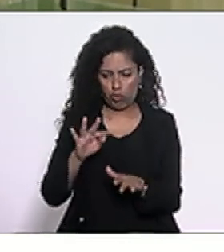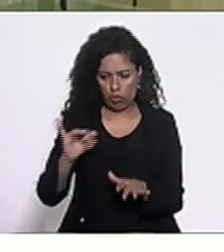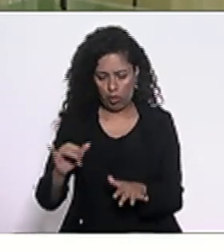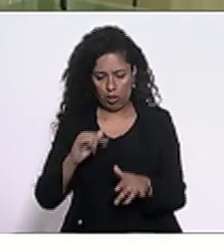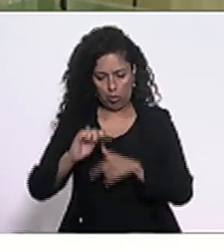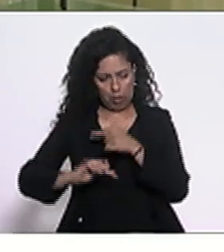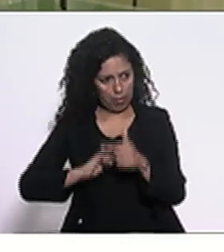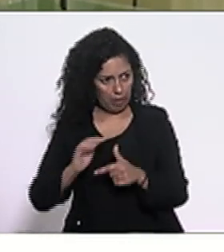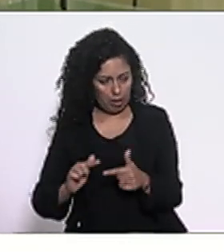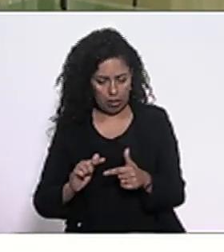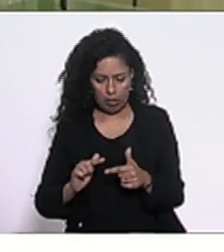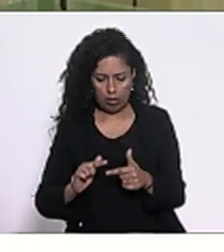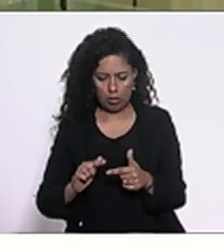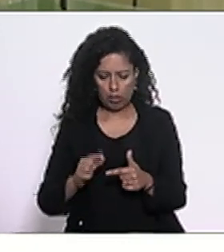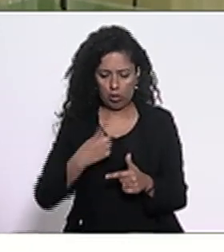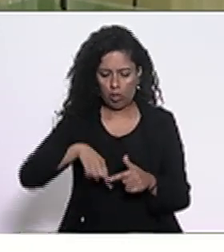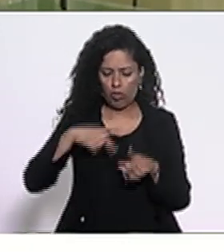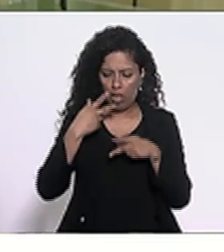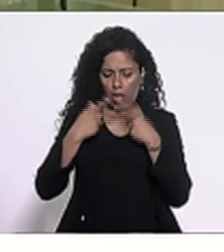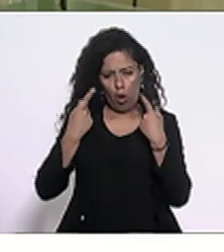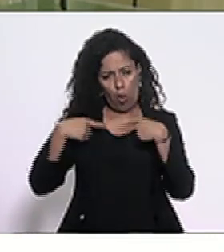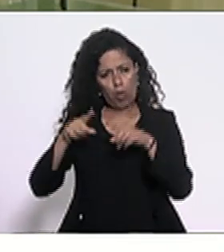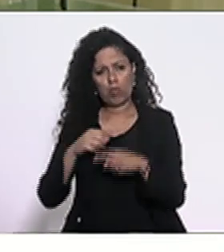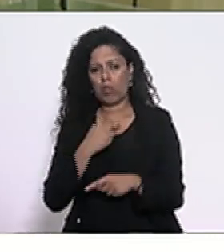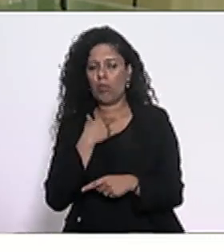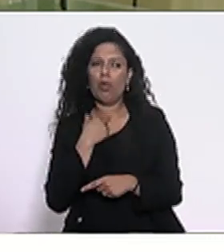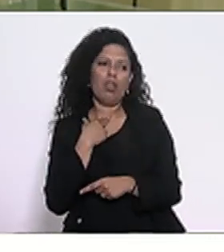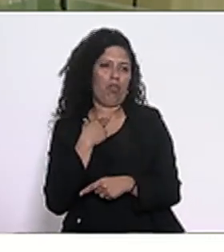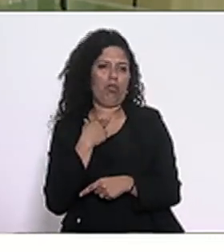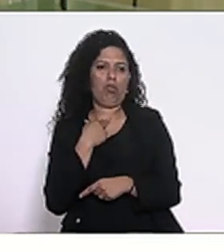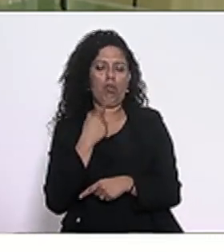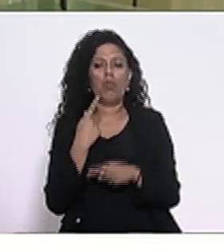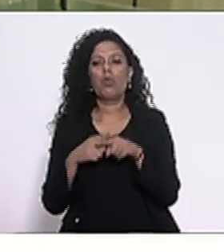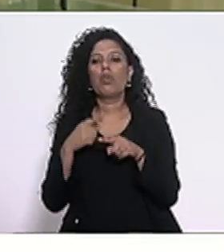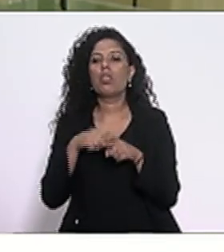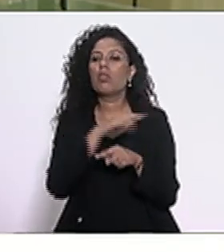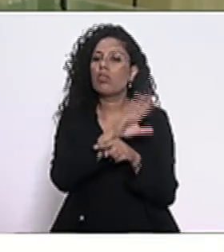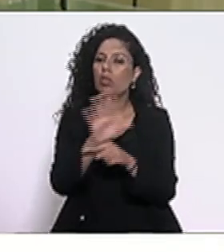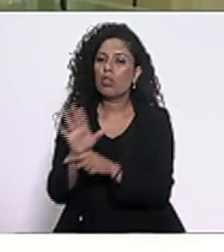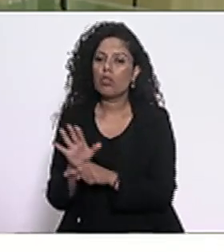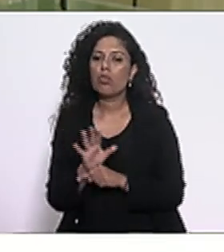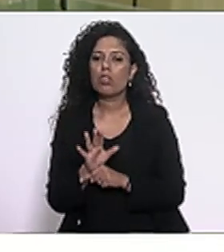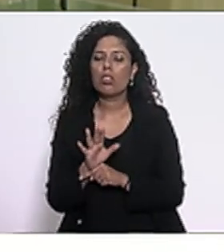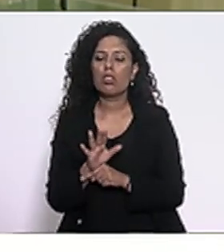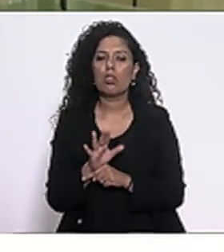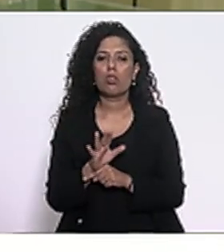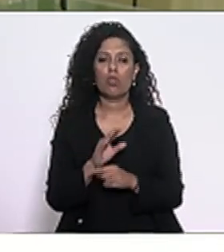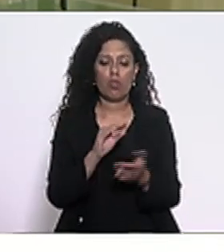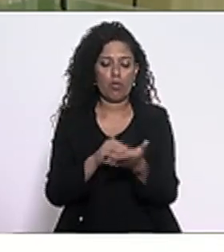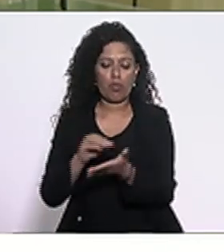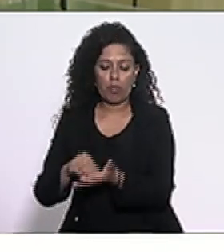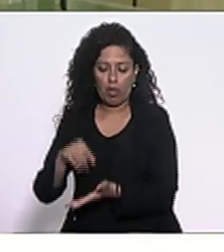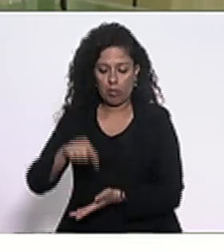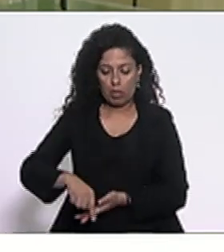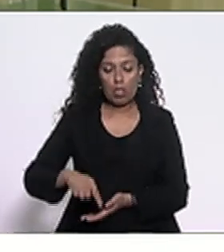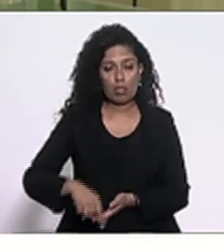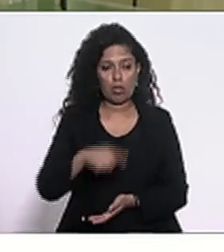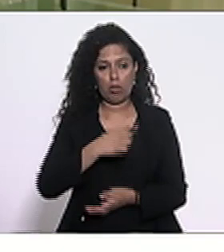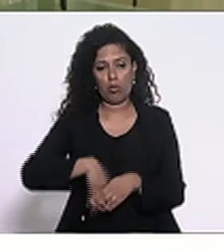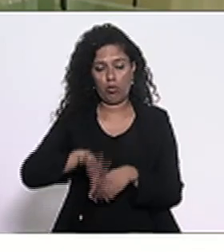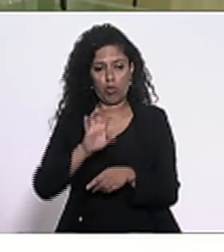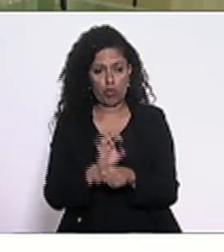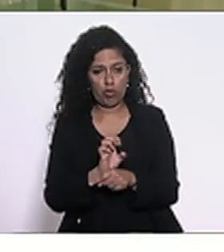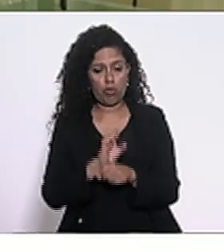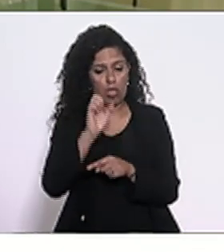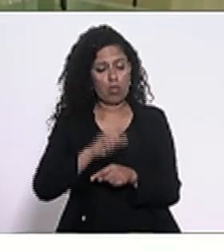graças a Deus que elas visam lucros, e elas precisam de clientes, né? O que falta no Estado é gestão. O que faltou no